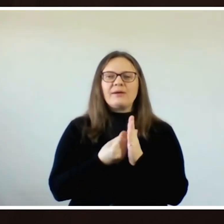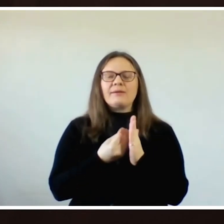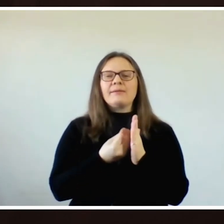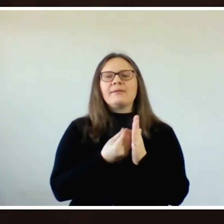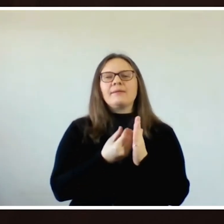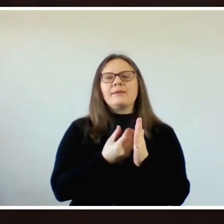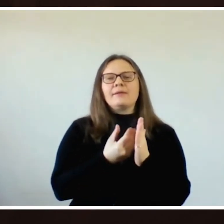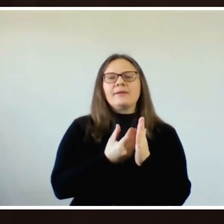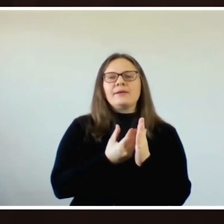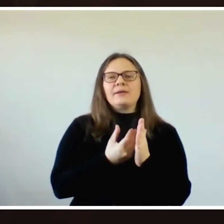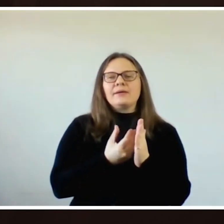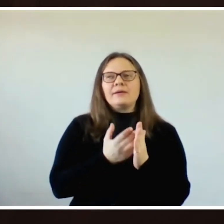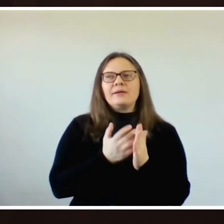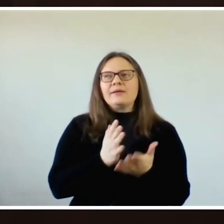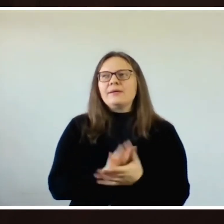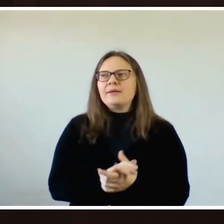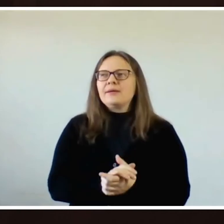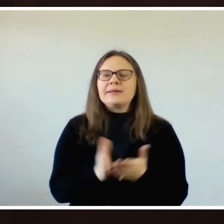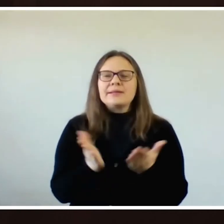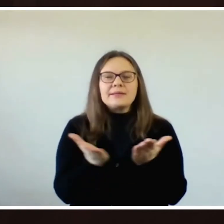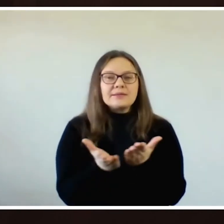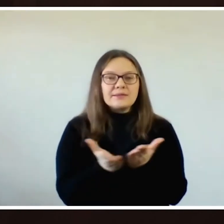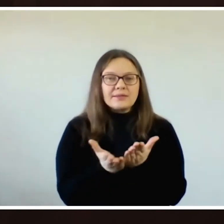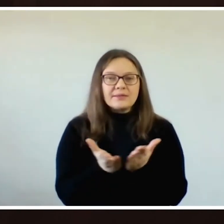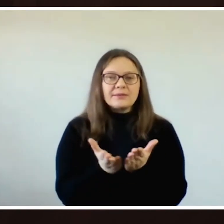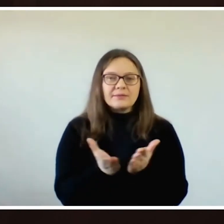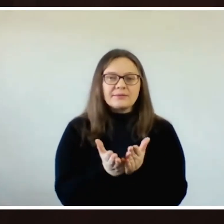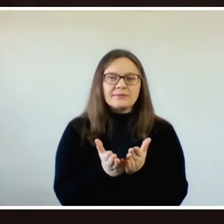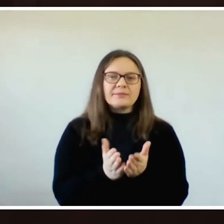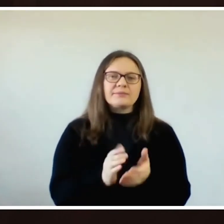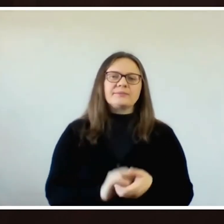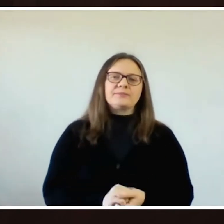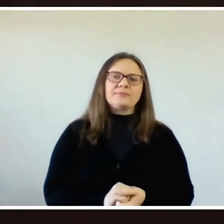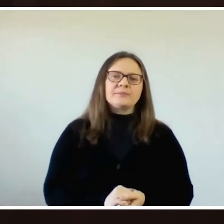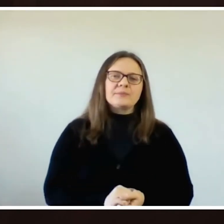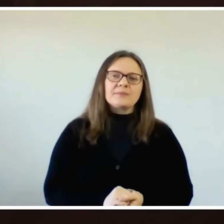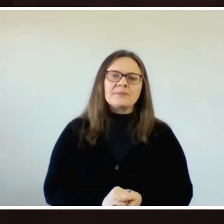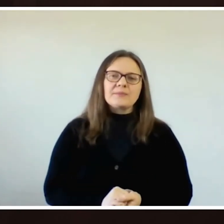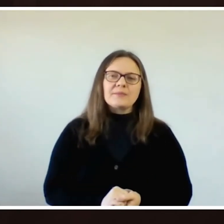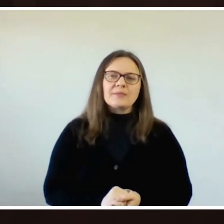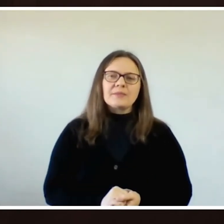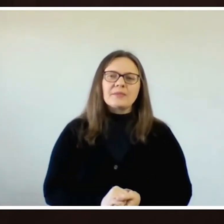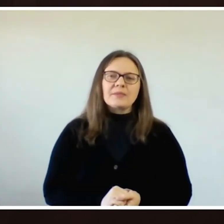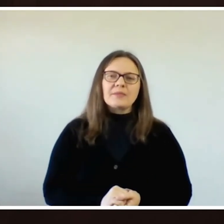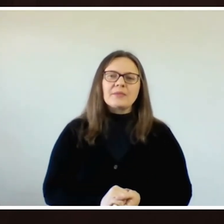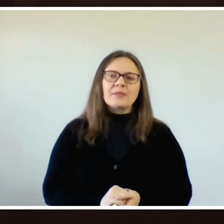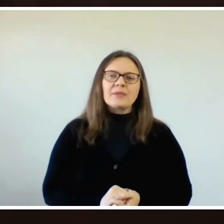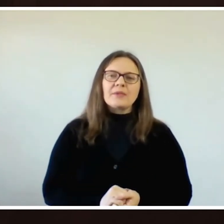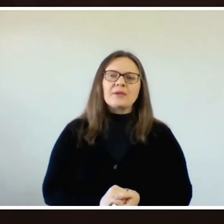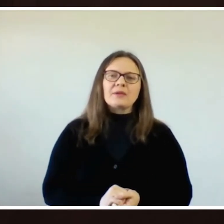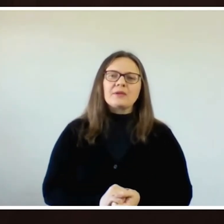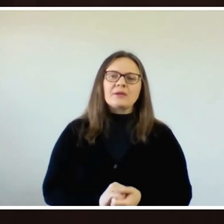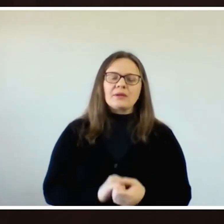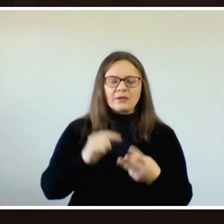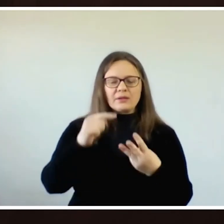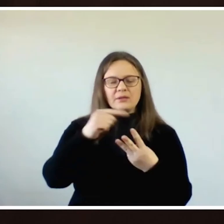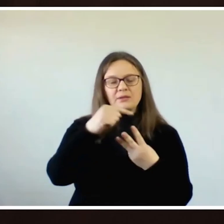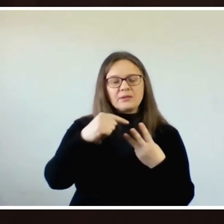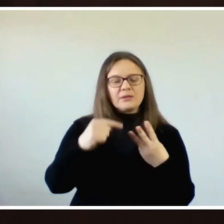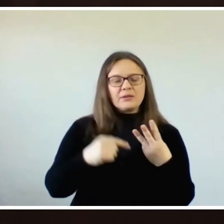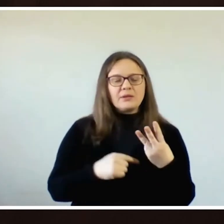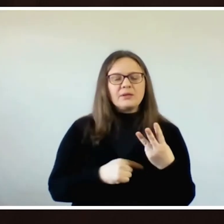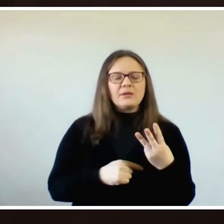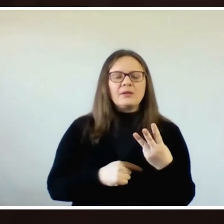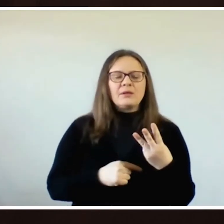igreja católica romana. Então aqui Constantino II era favorável aos católicos, isto é, não caiu na linha